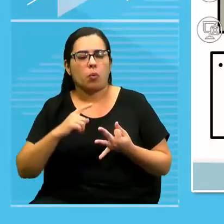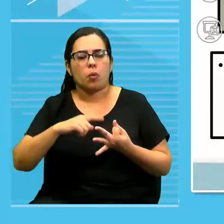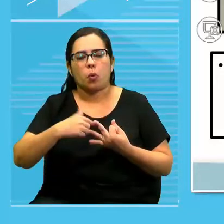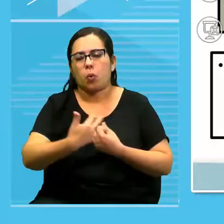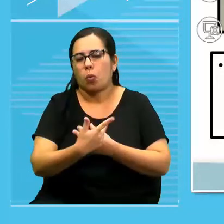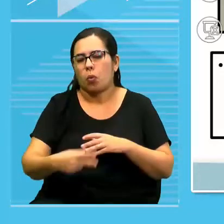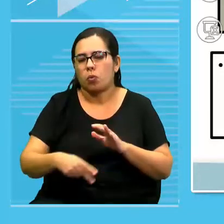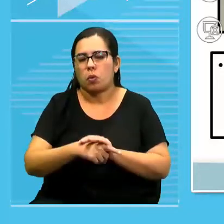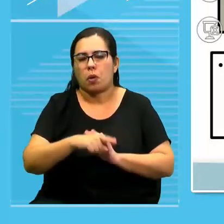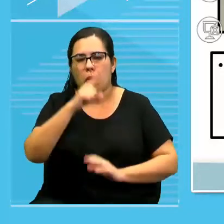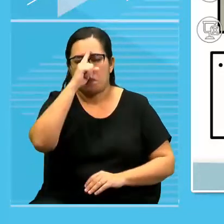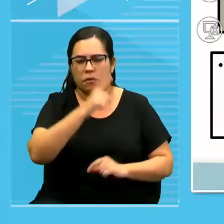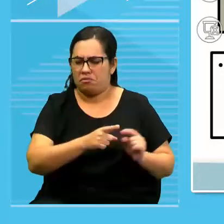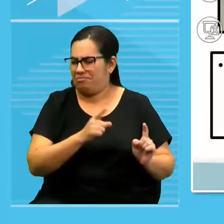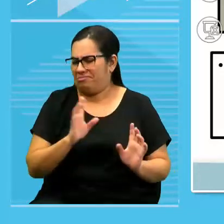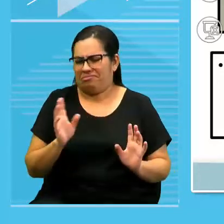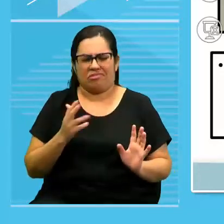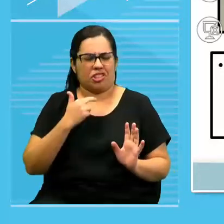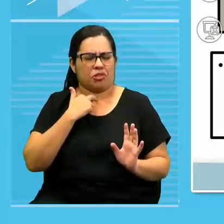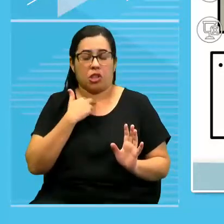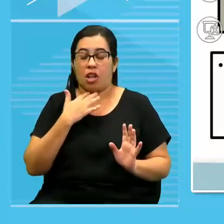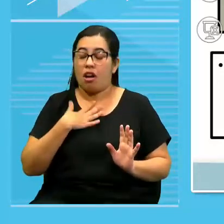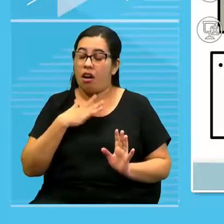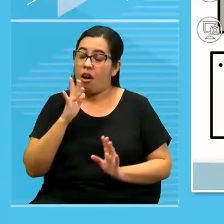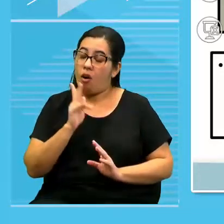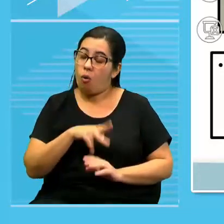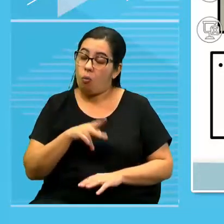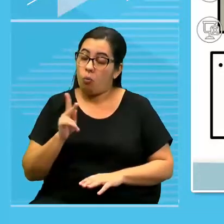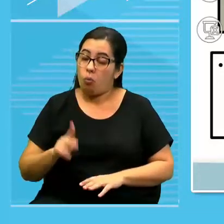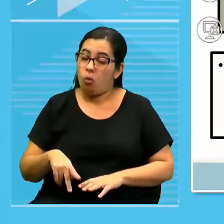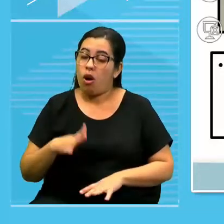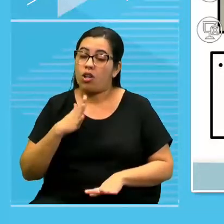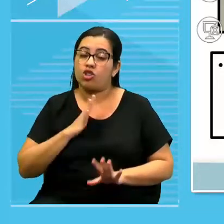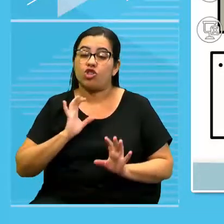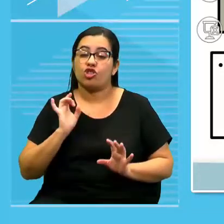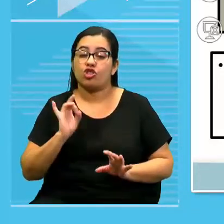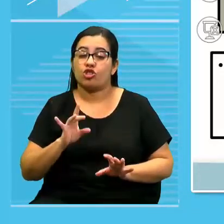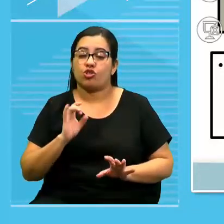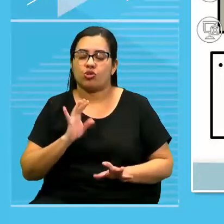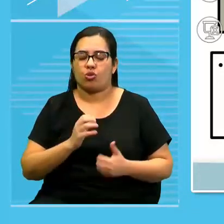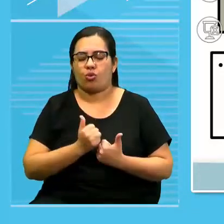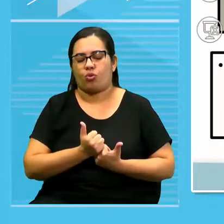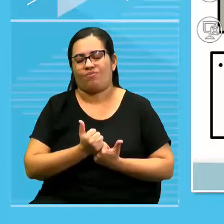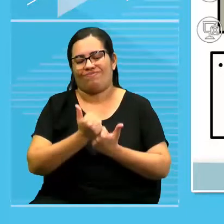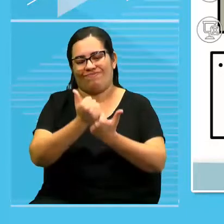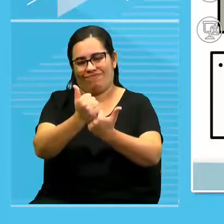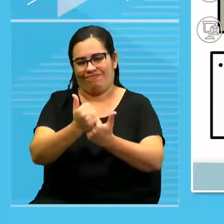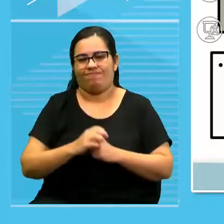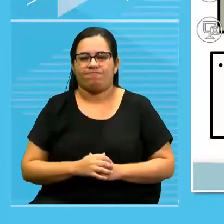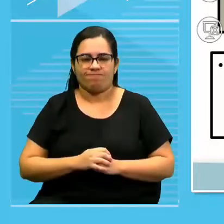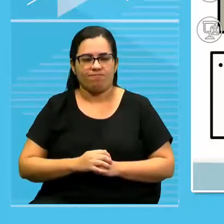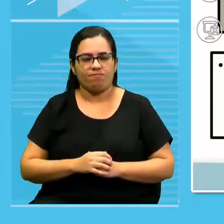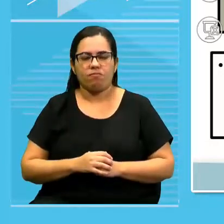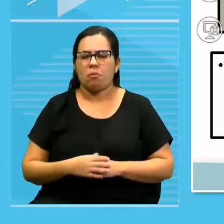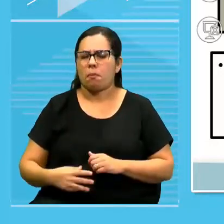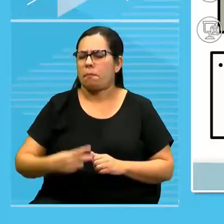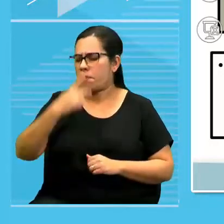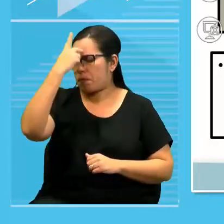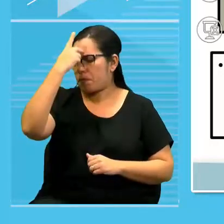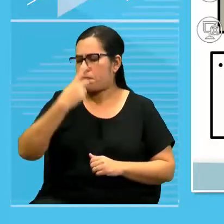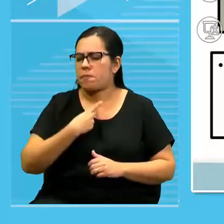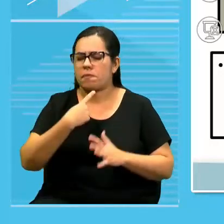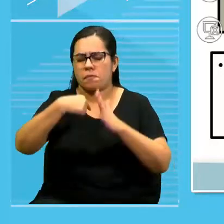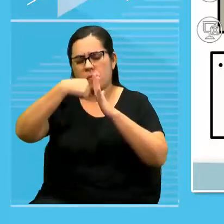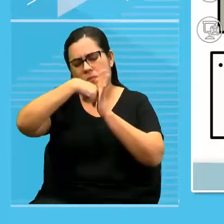eu enquanto professora eu quero auxiliar a Ana Cristina a ela se conhecer Porque somente